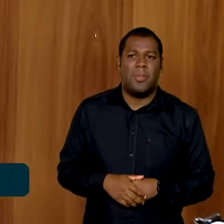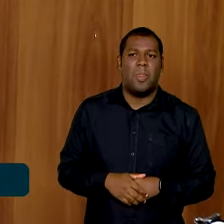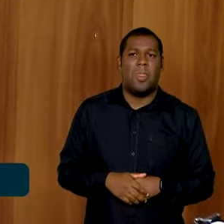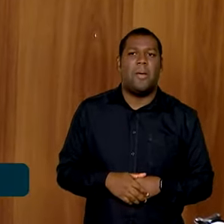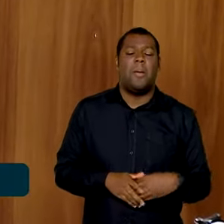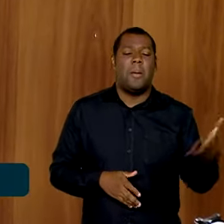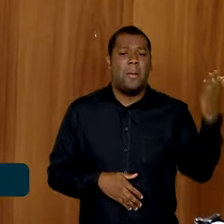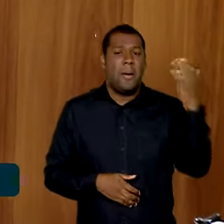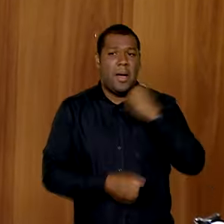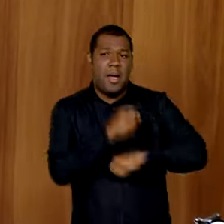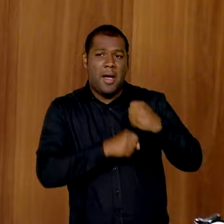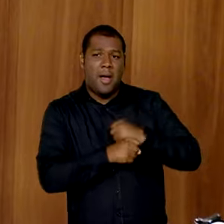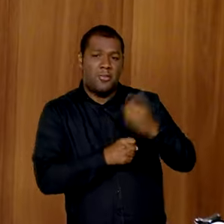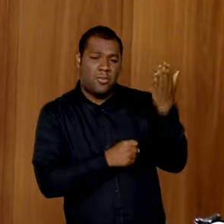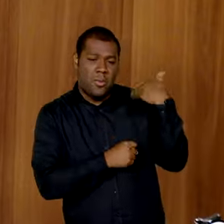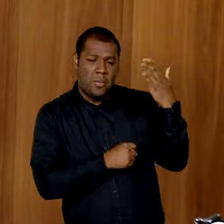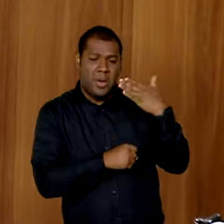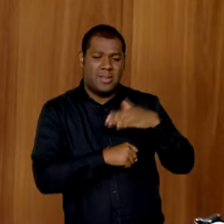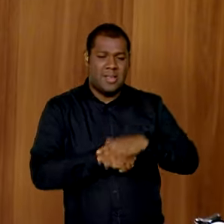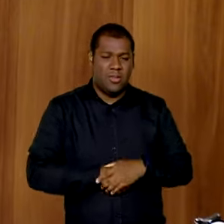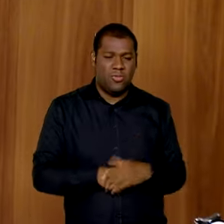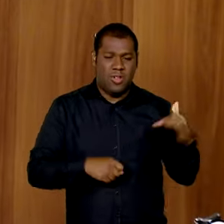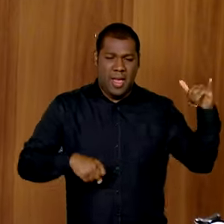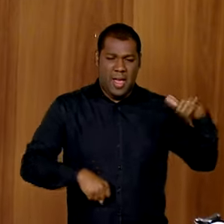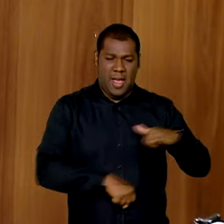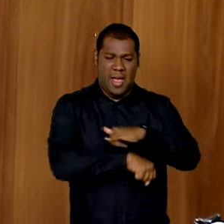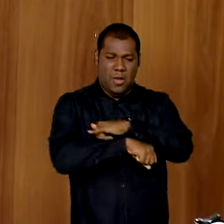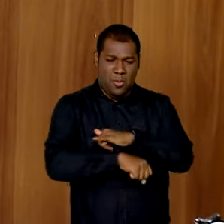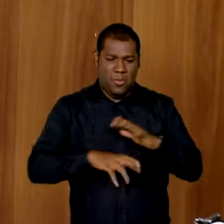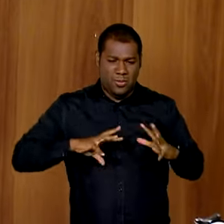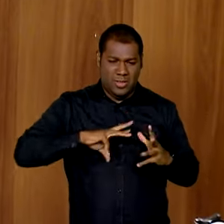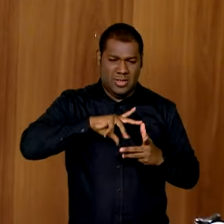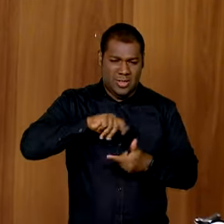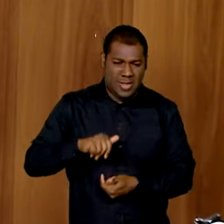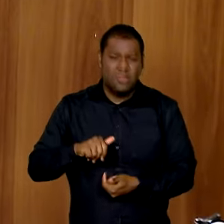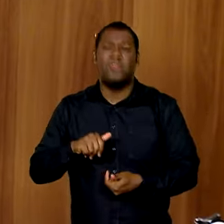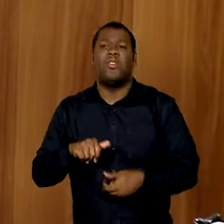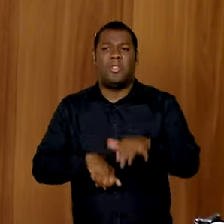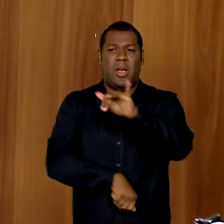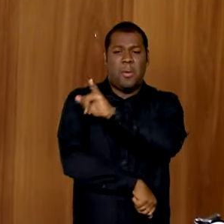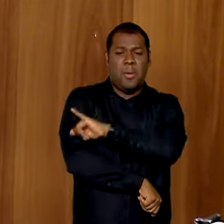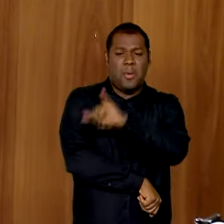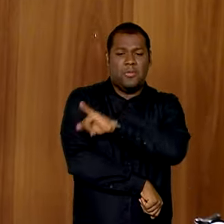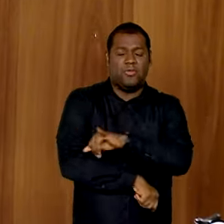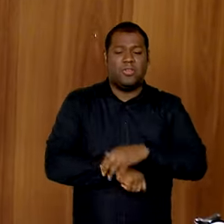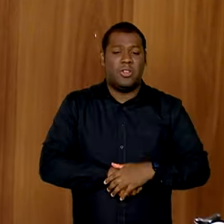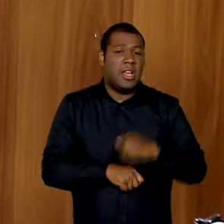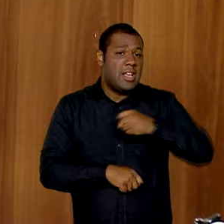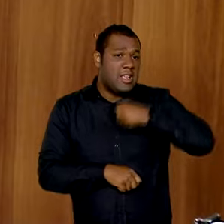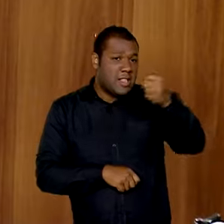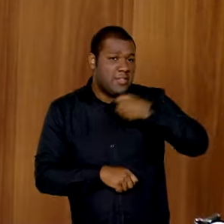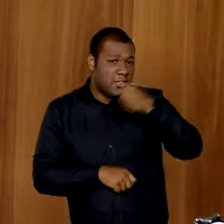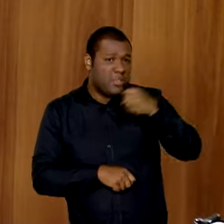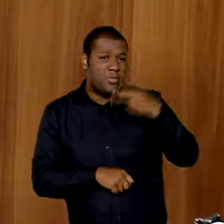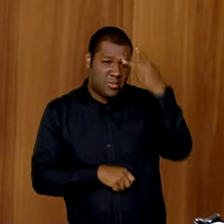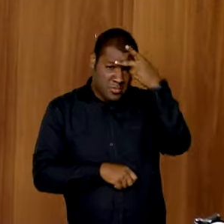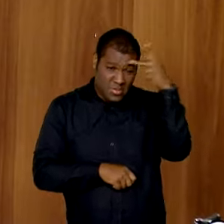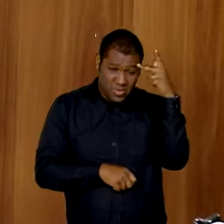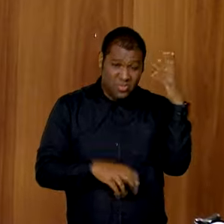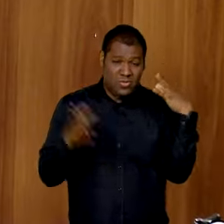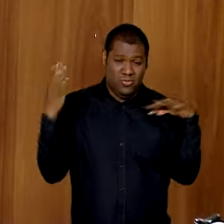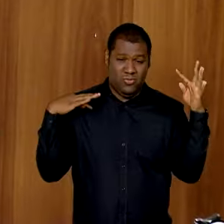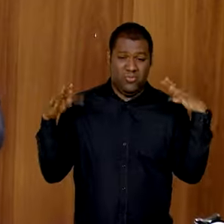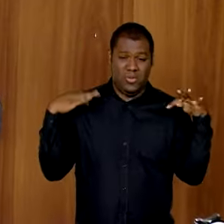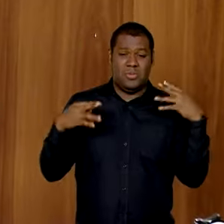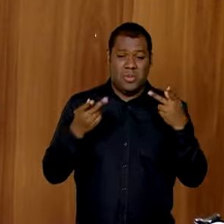no ano passado e feita no Aeroporto Internacional do Galeão, no Rio de Janeiro, né? Eles entrevistaram turistas internacionais que tinham